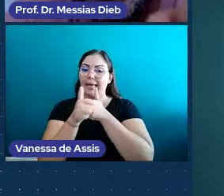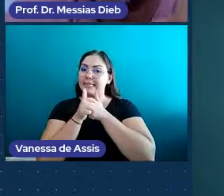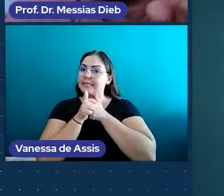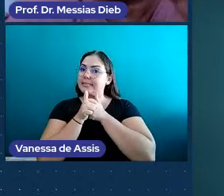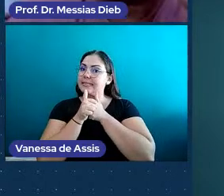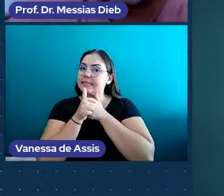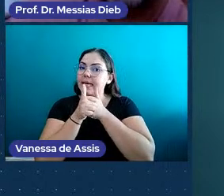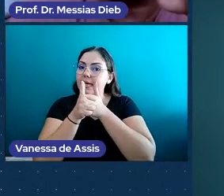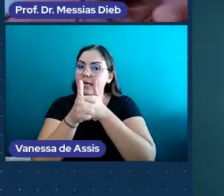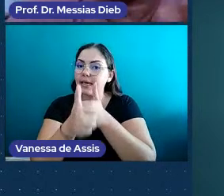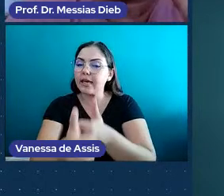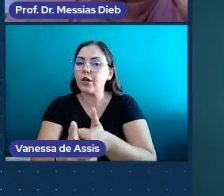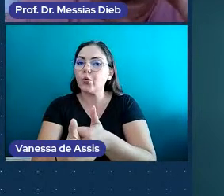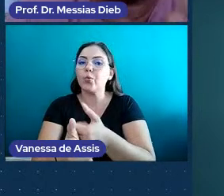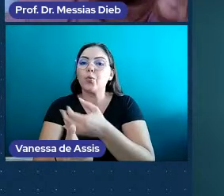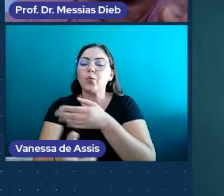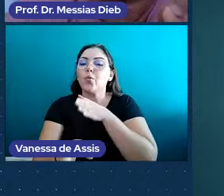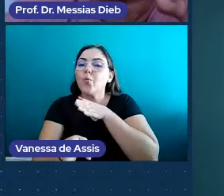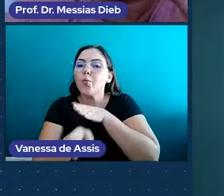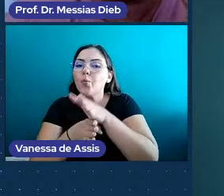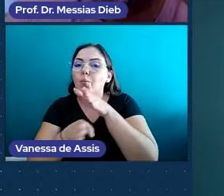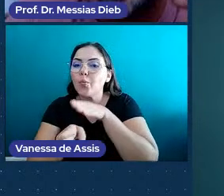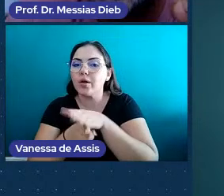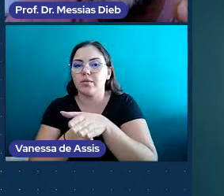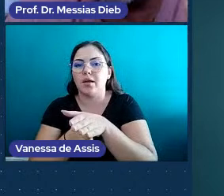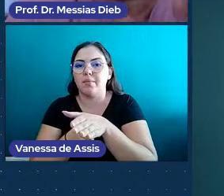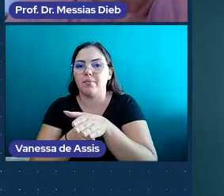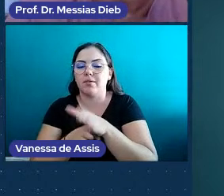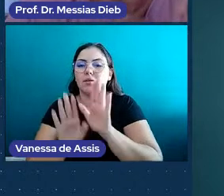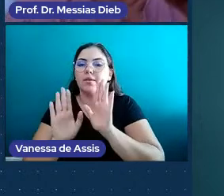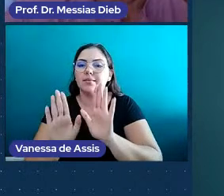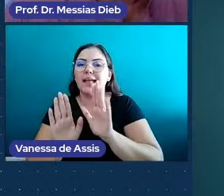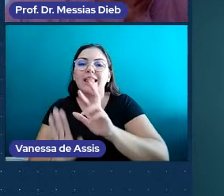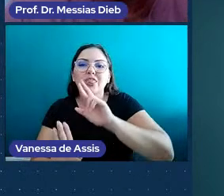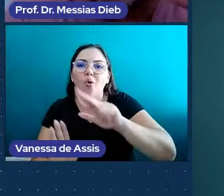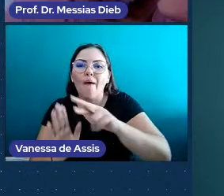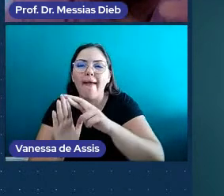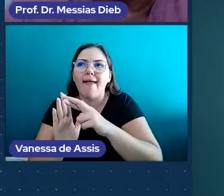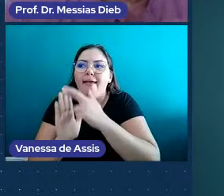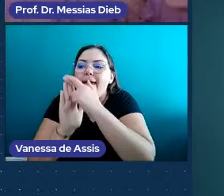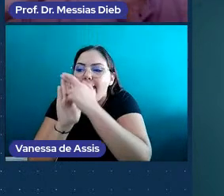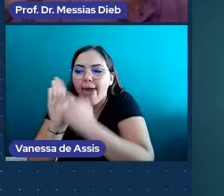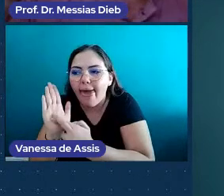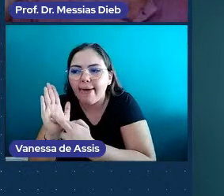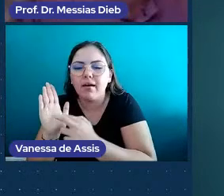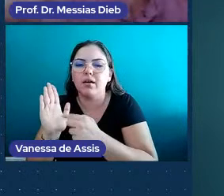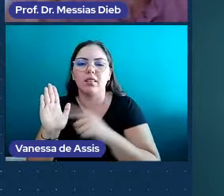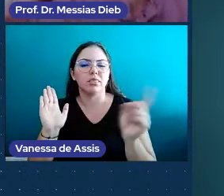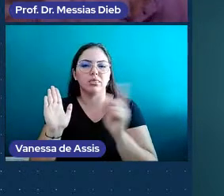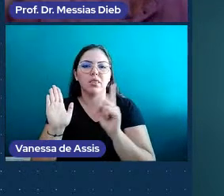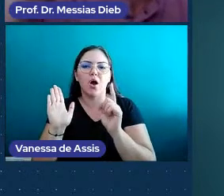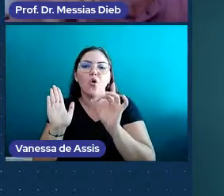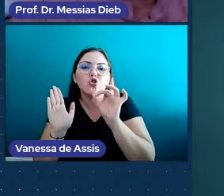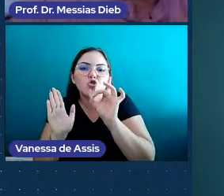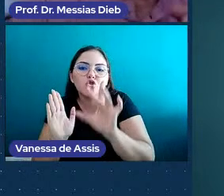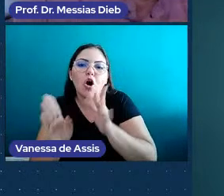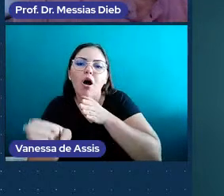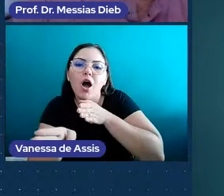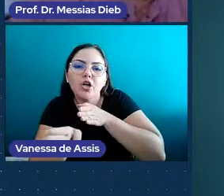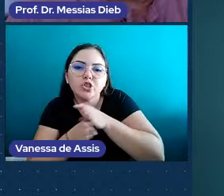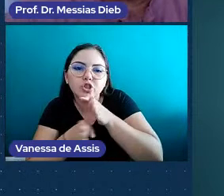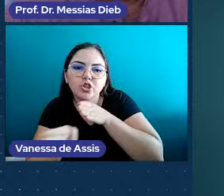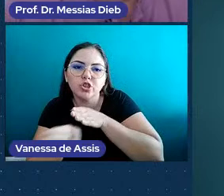uma regra, entendam. A minha fala é sobre dicas. Eu estou dando dicas. Não é receita e nem